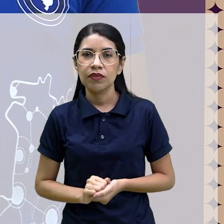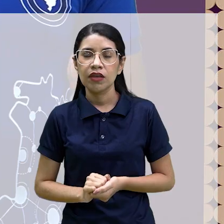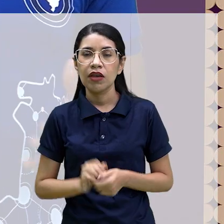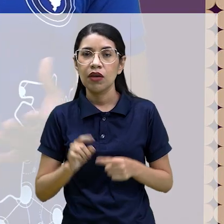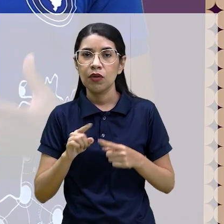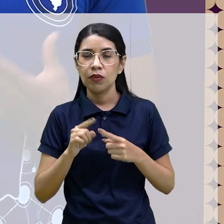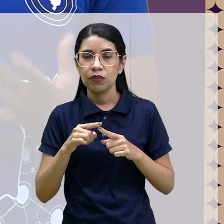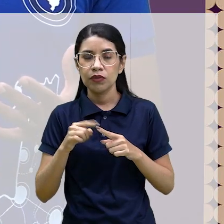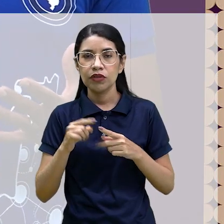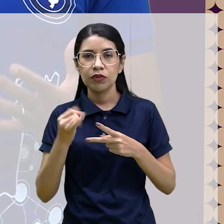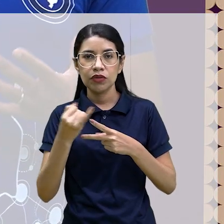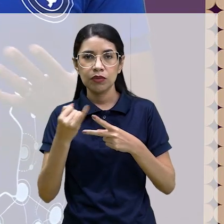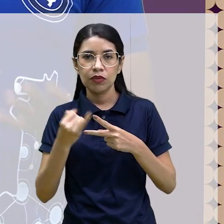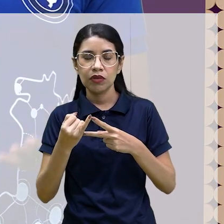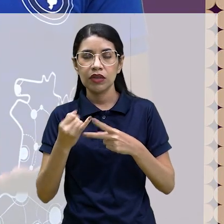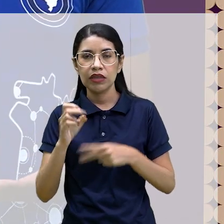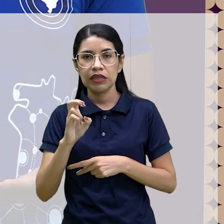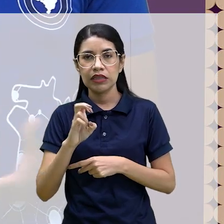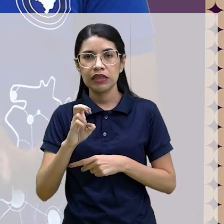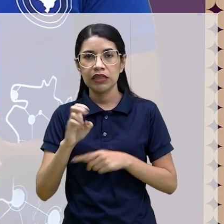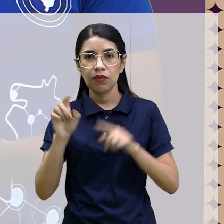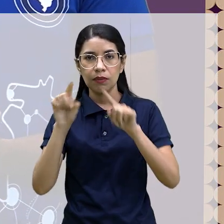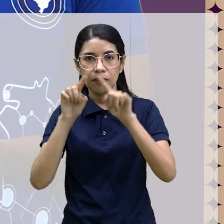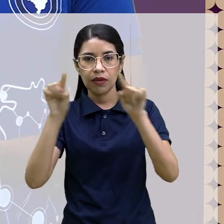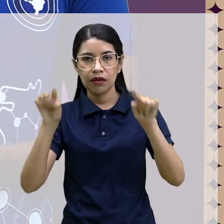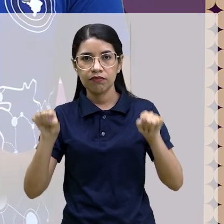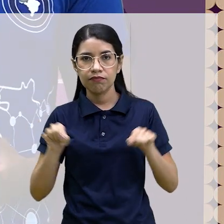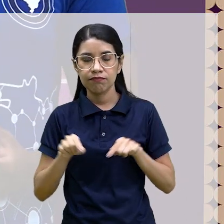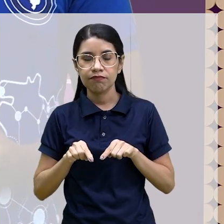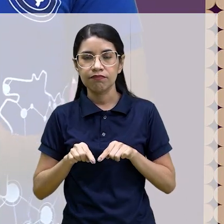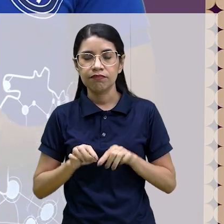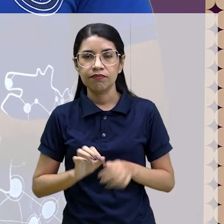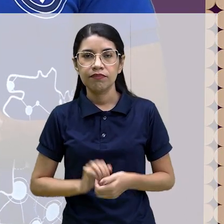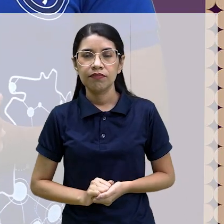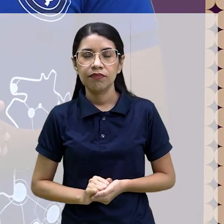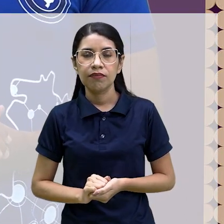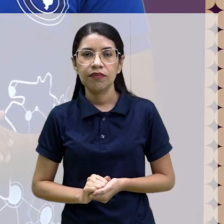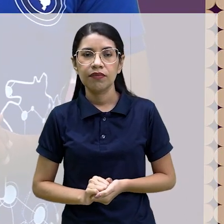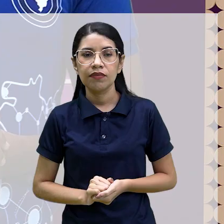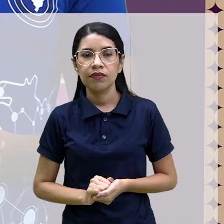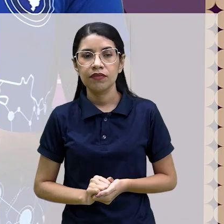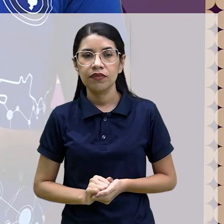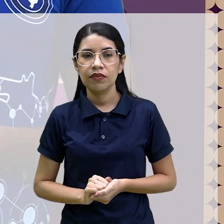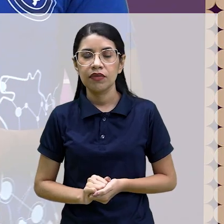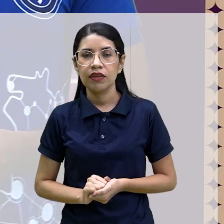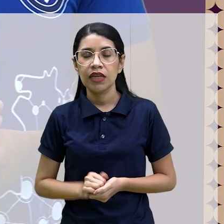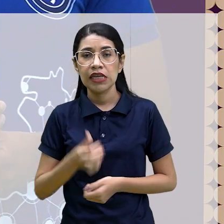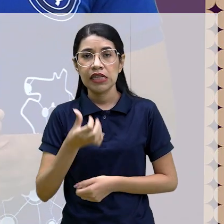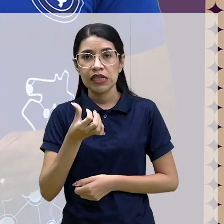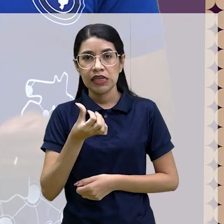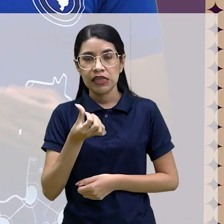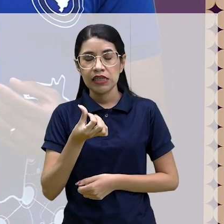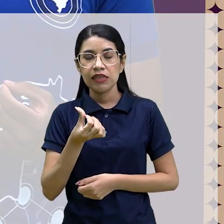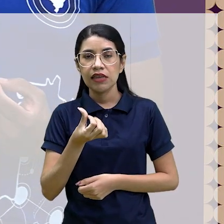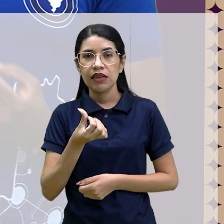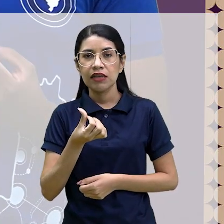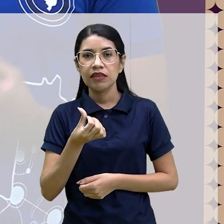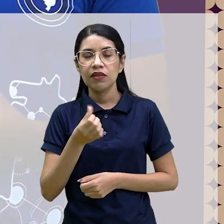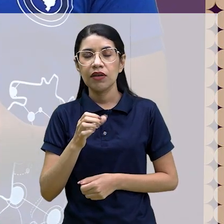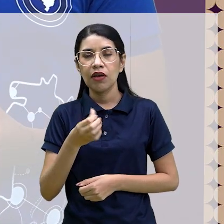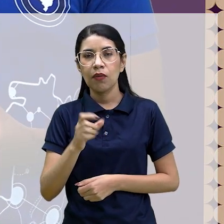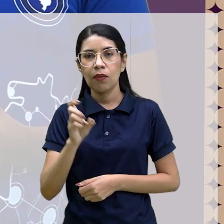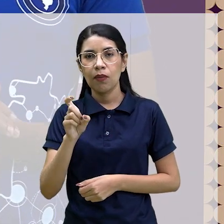um polígono que contém 5 lados. Beleza? Seguindo, quando tem 6 lados, nós vamos ter